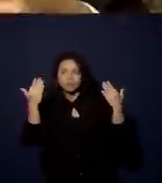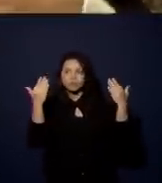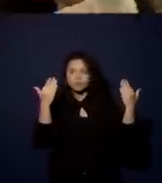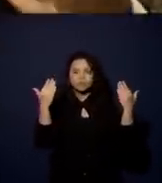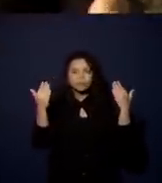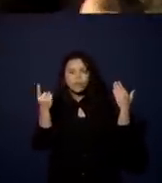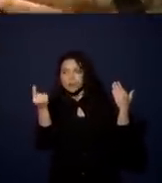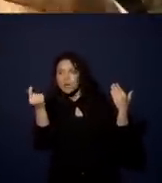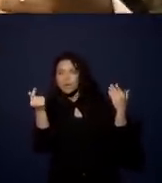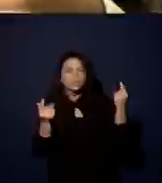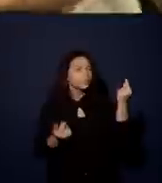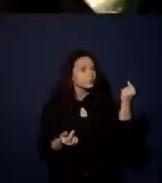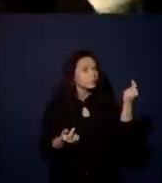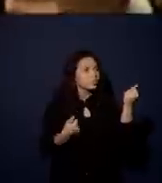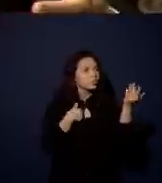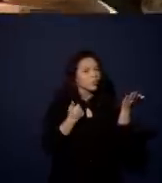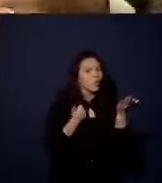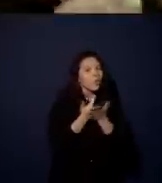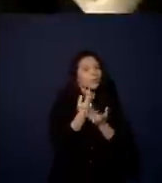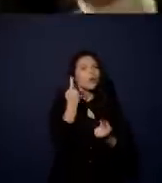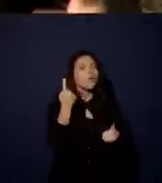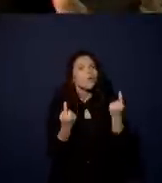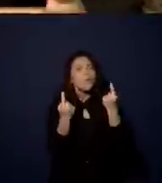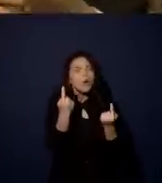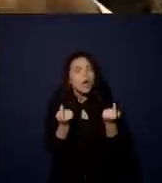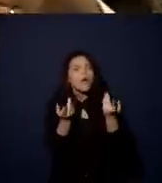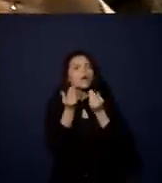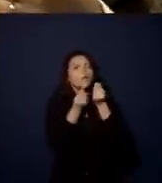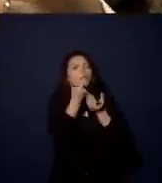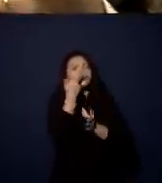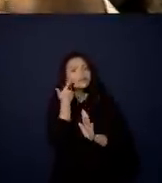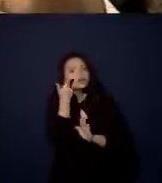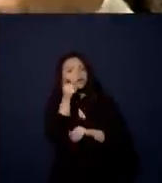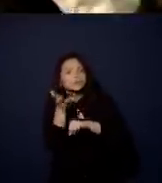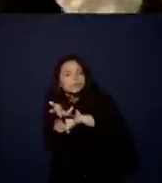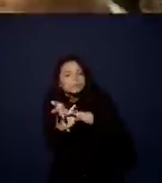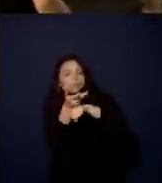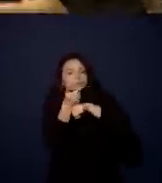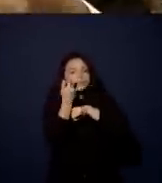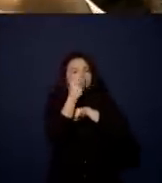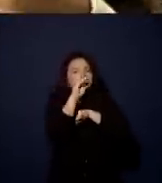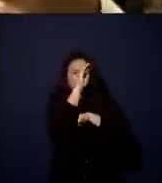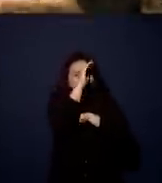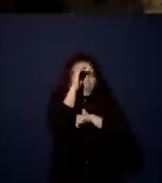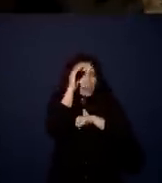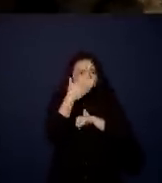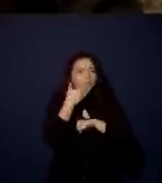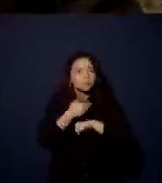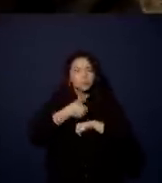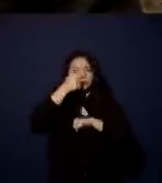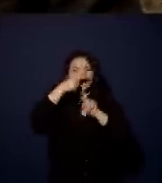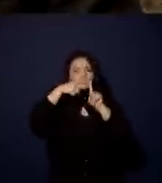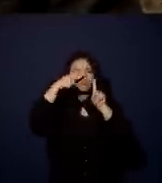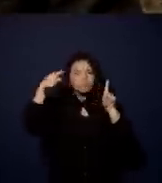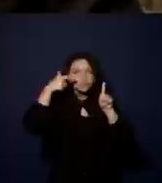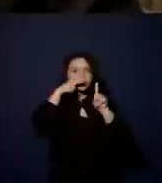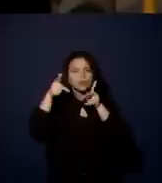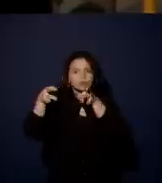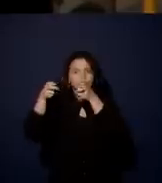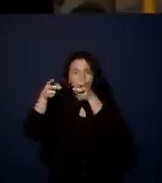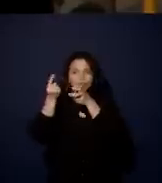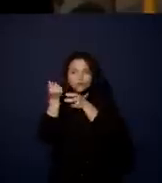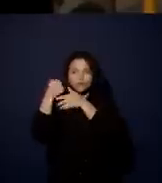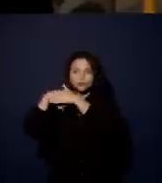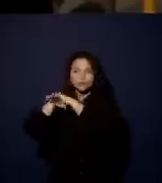a tal ponto de você monetizar mais o teu tráfego ao longo do tempo melhorar suas margens e gerar Caixa